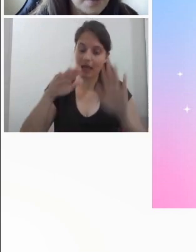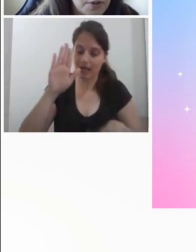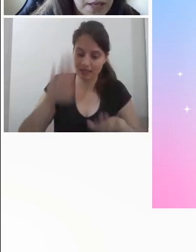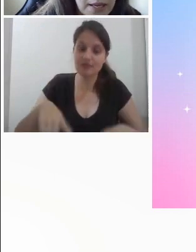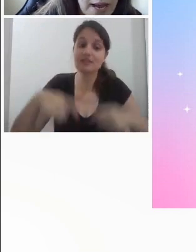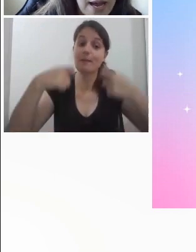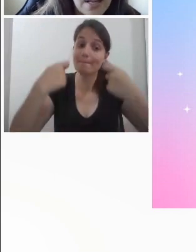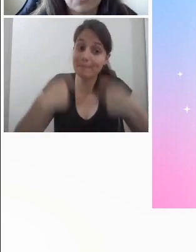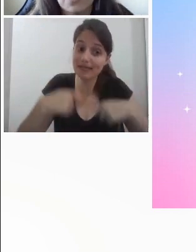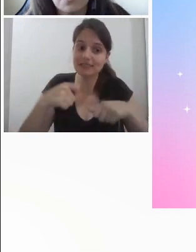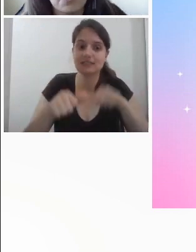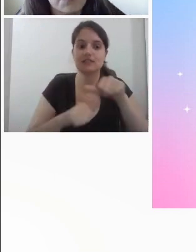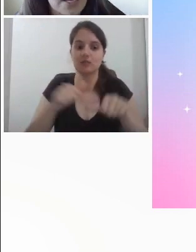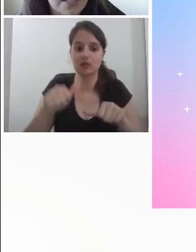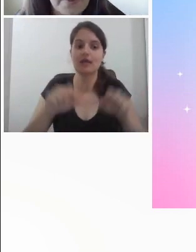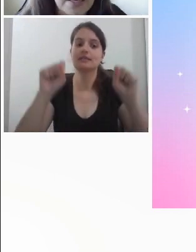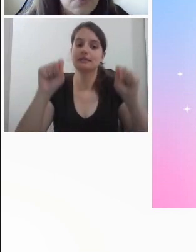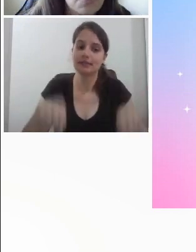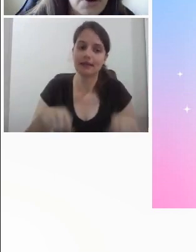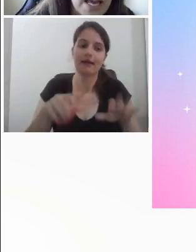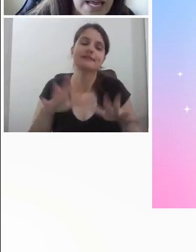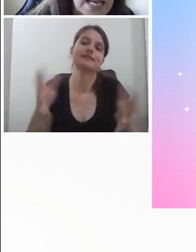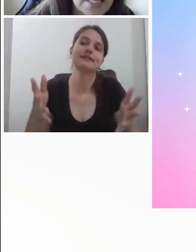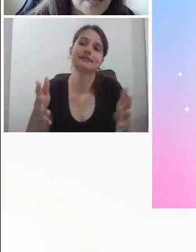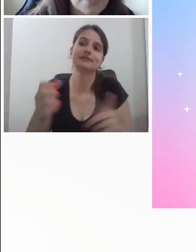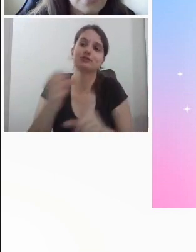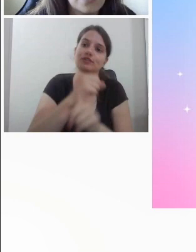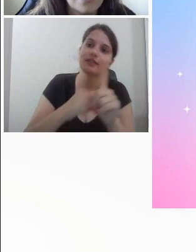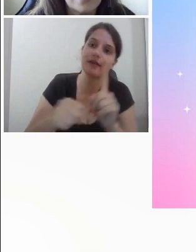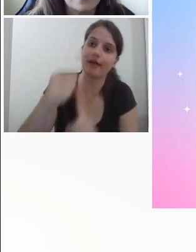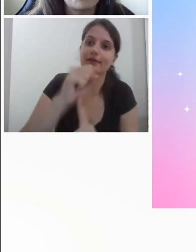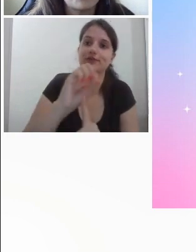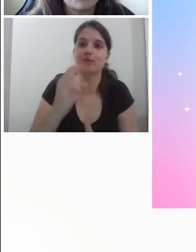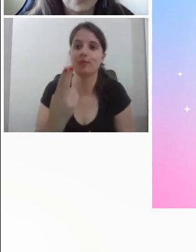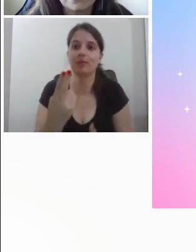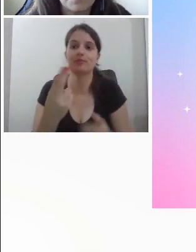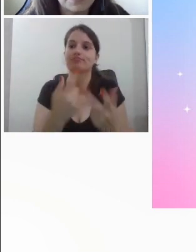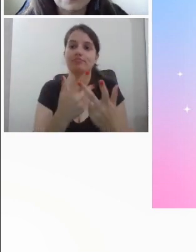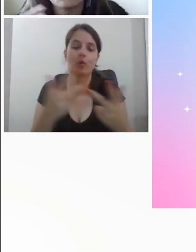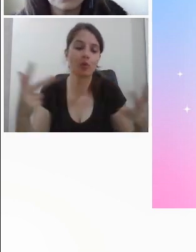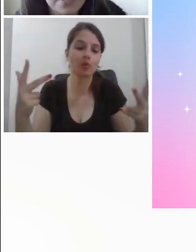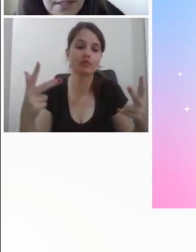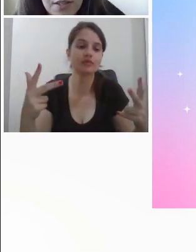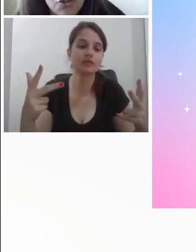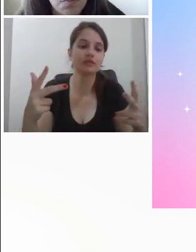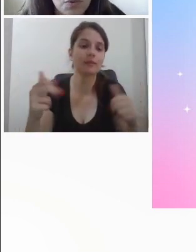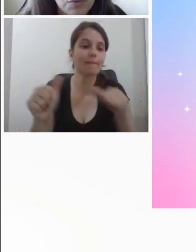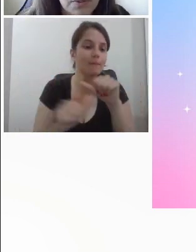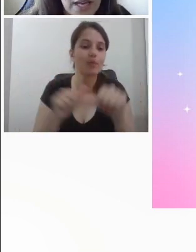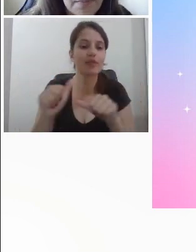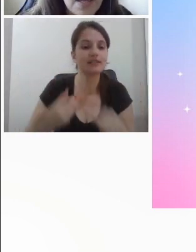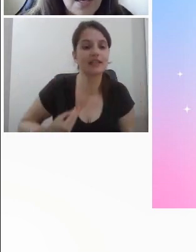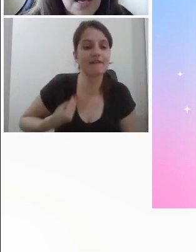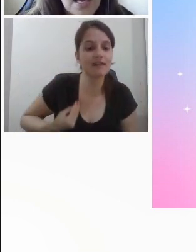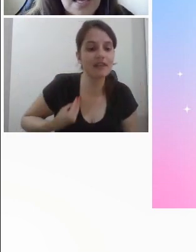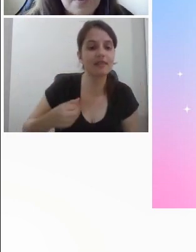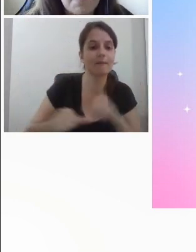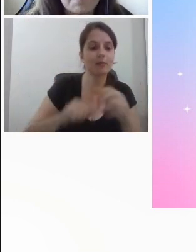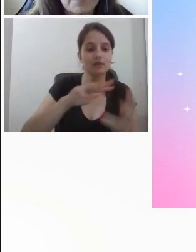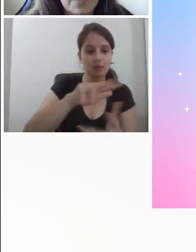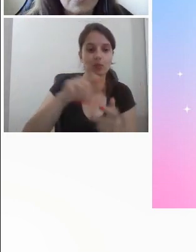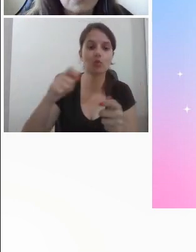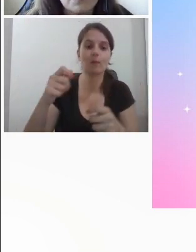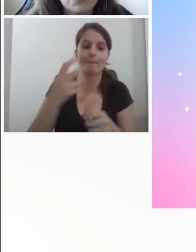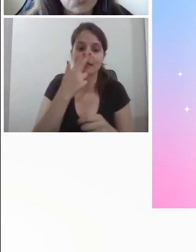provocada pelo mercado provocada pela concorrência eh provocada até pelas mudanças de mundo né